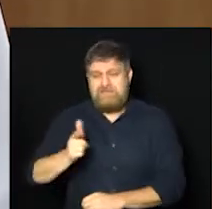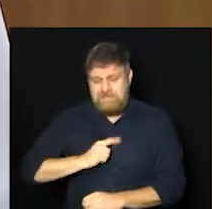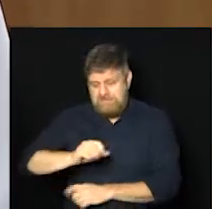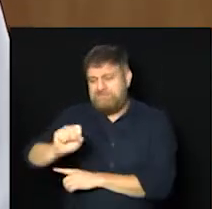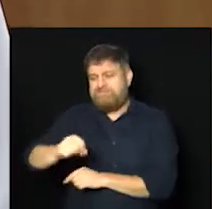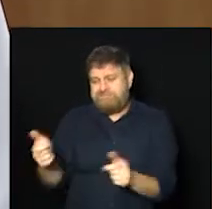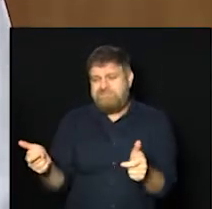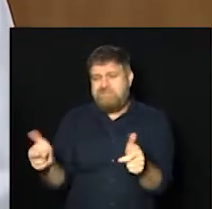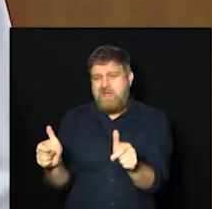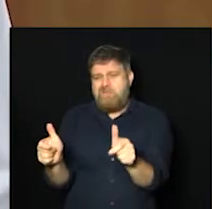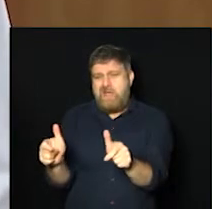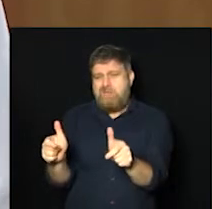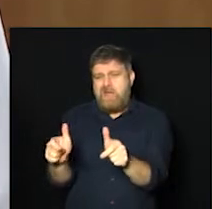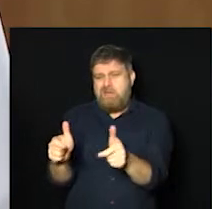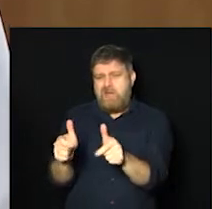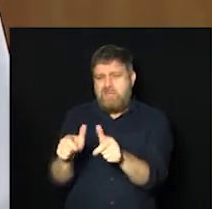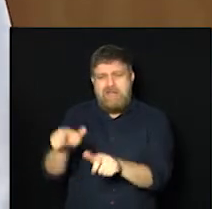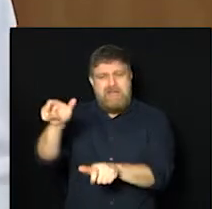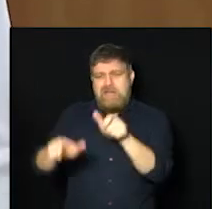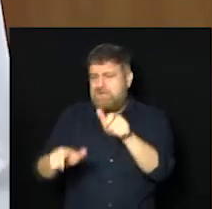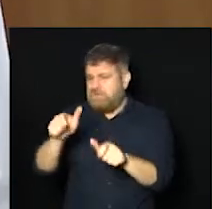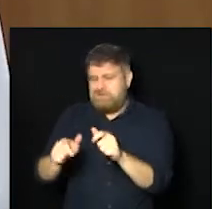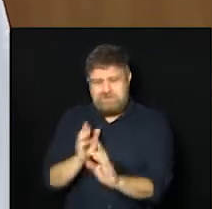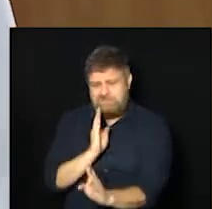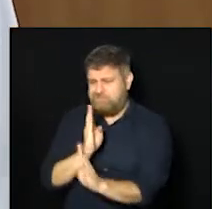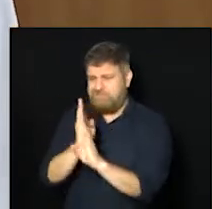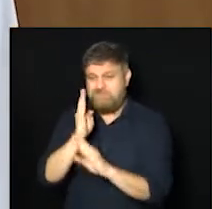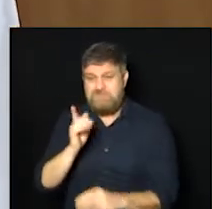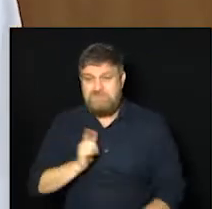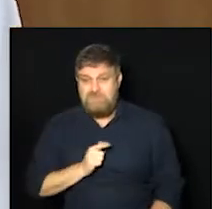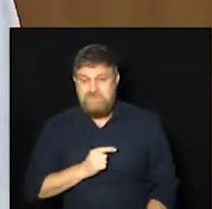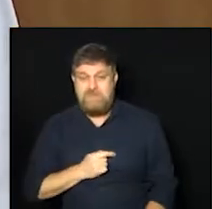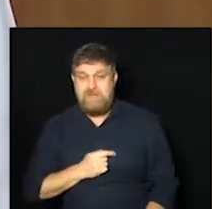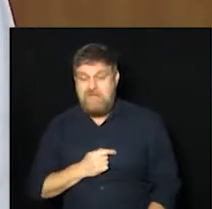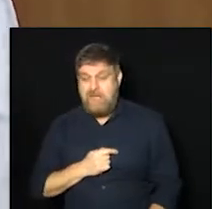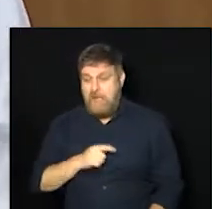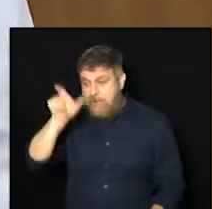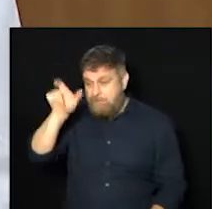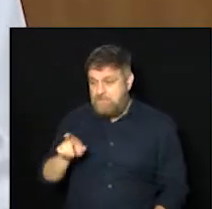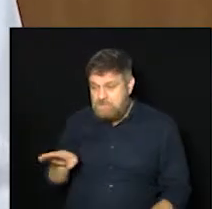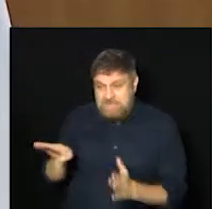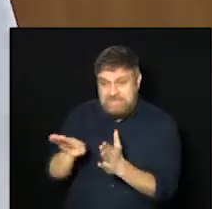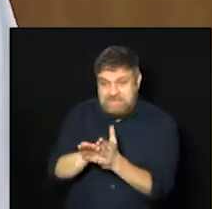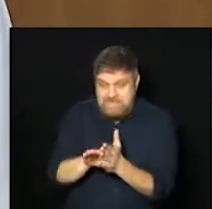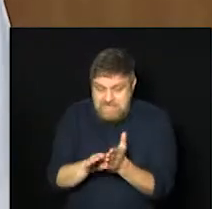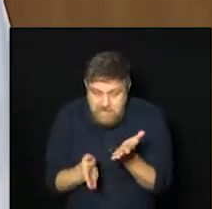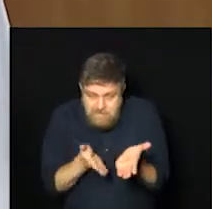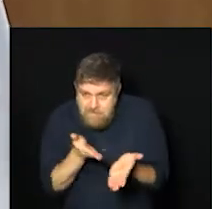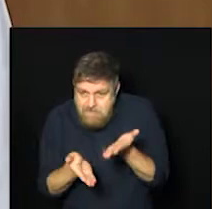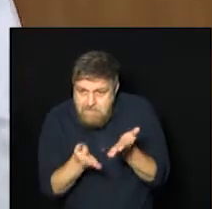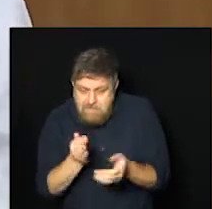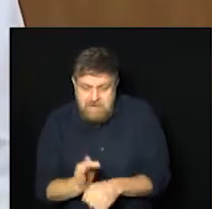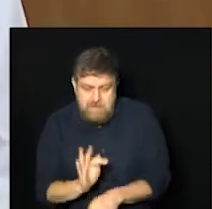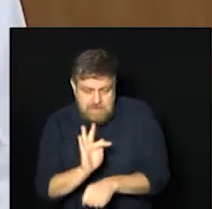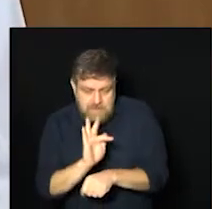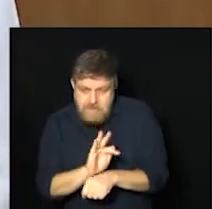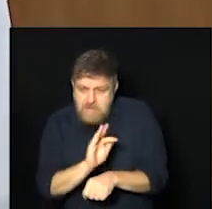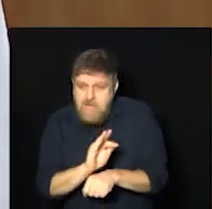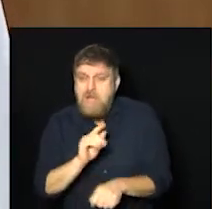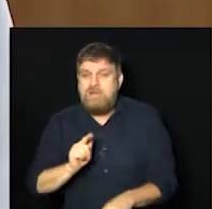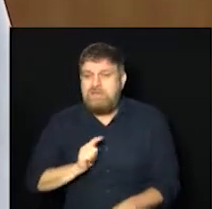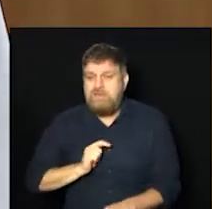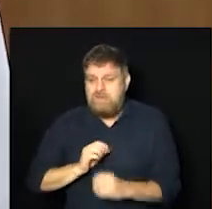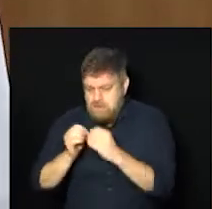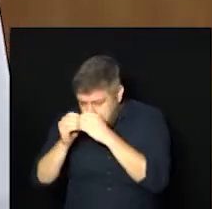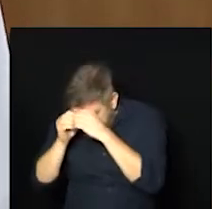diminuição. E, principalmente, os casos que têm vindo se tratar aqui vêm sem biópsia e